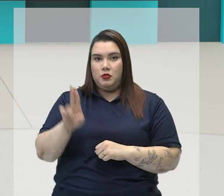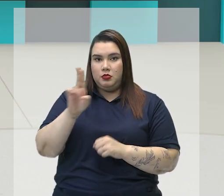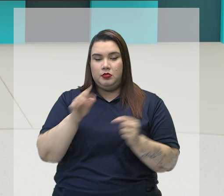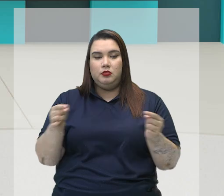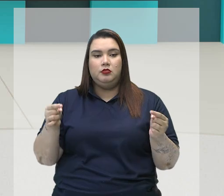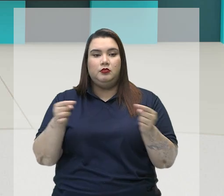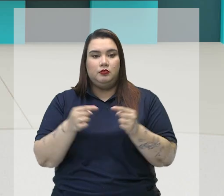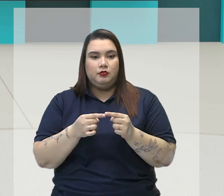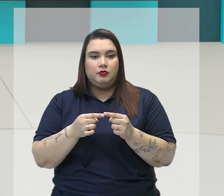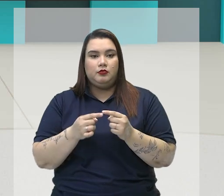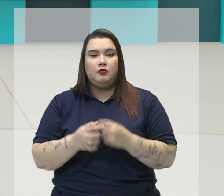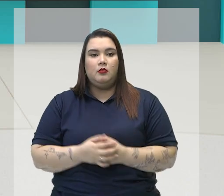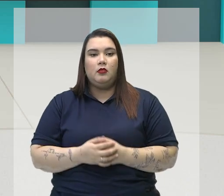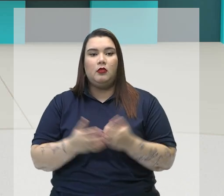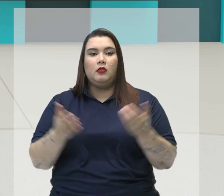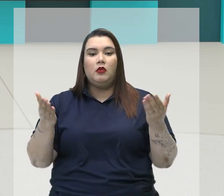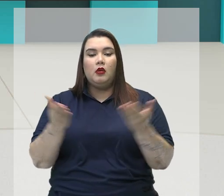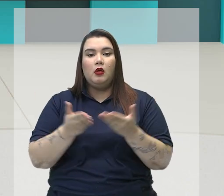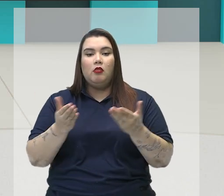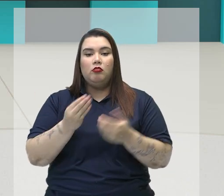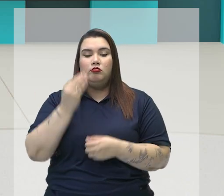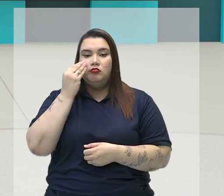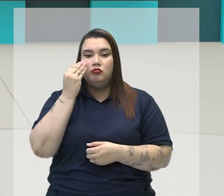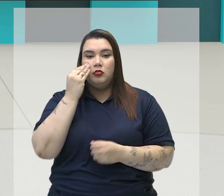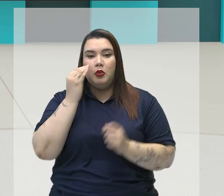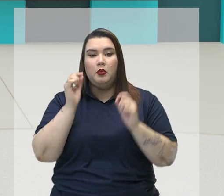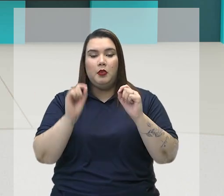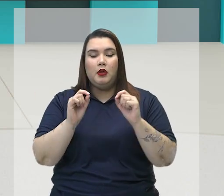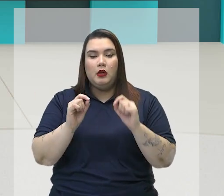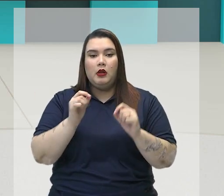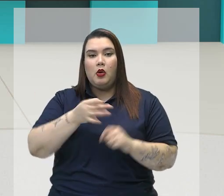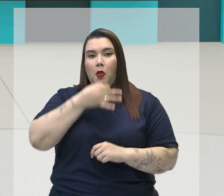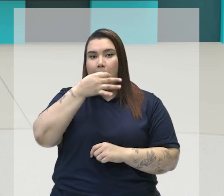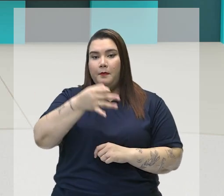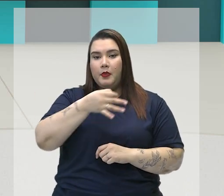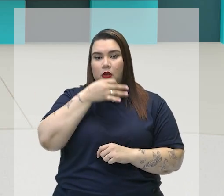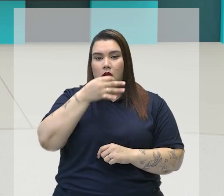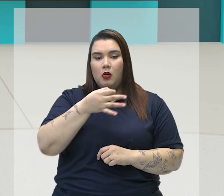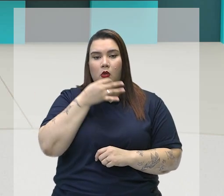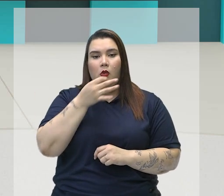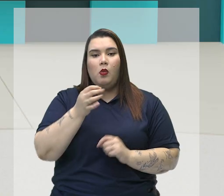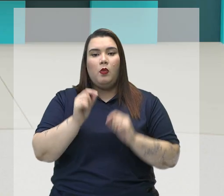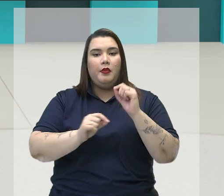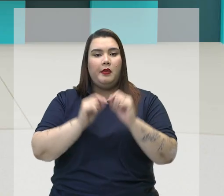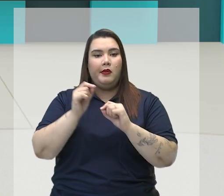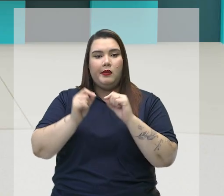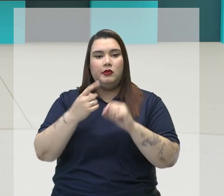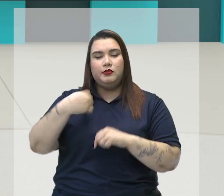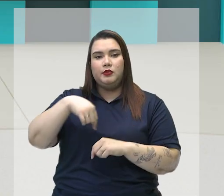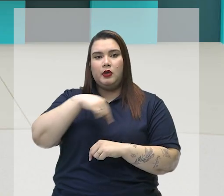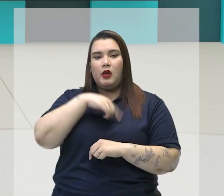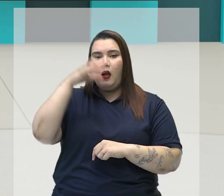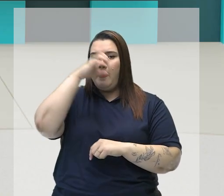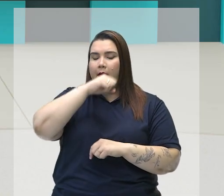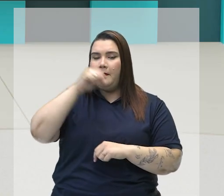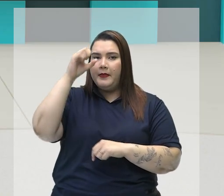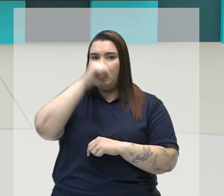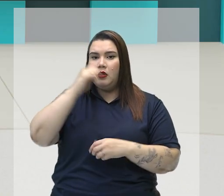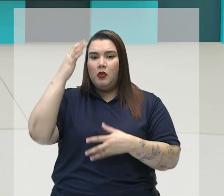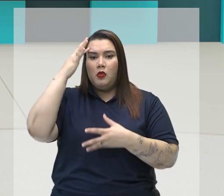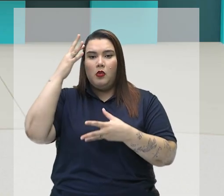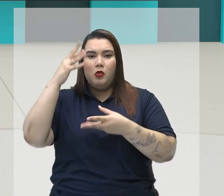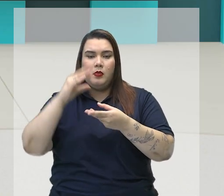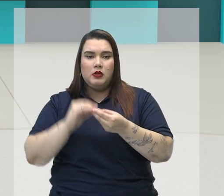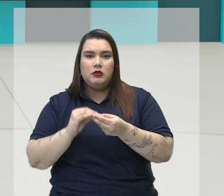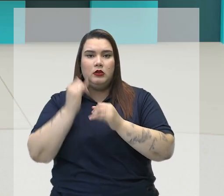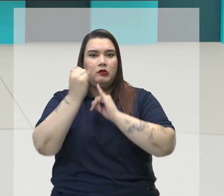disso. Então, vamos ver um pouco dessa dimensão crítica que vai levar a gente a ler um pouco desse